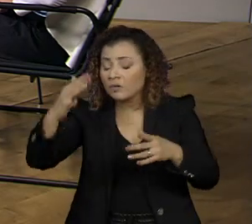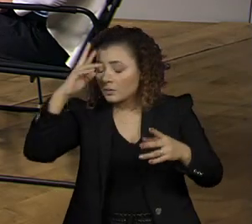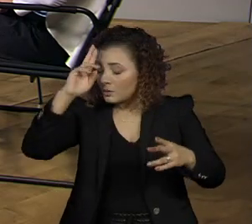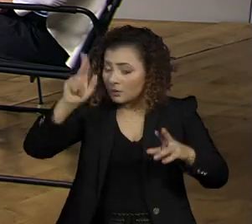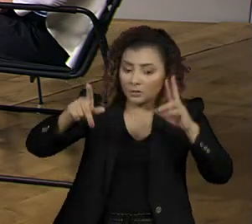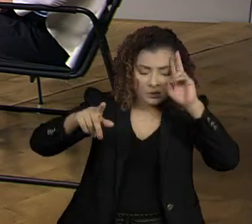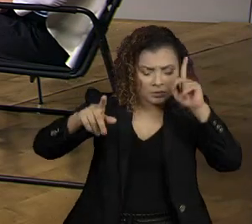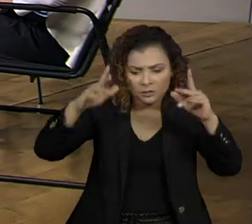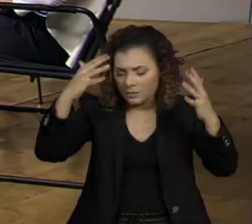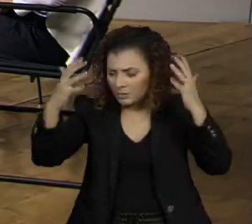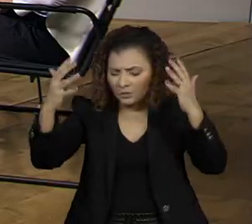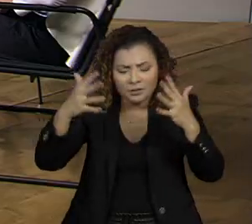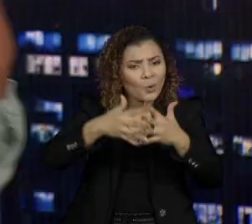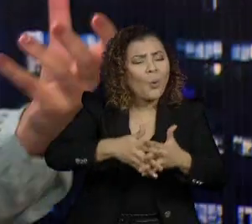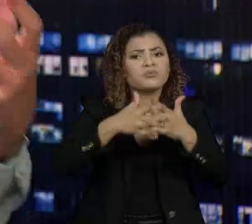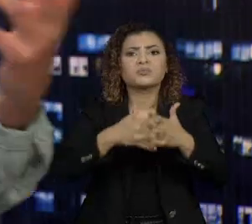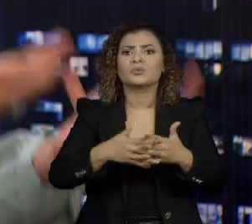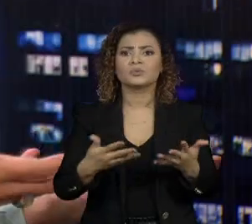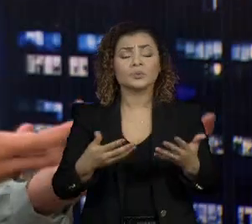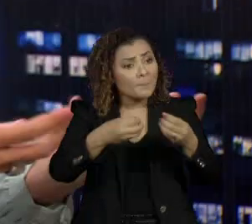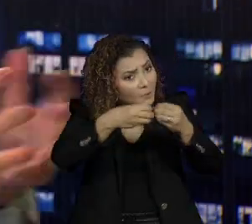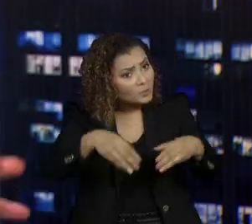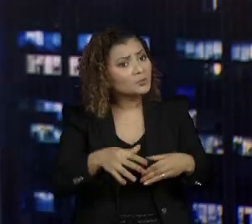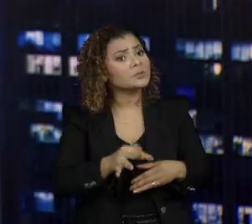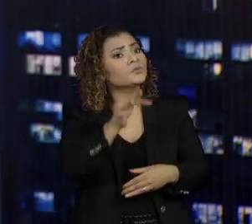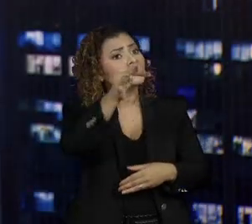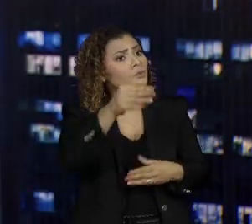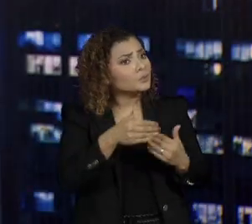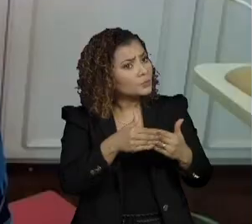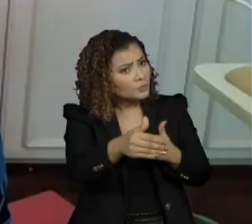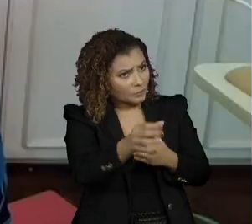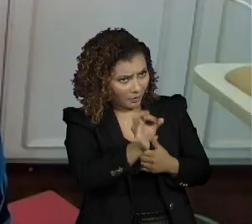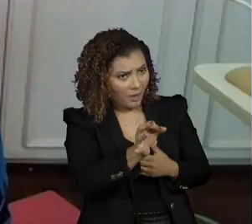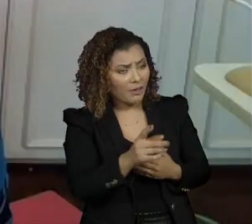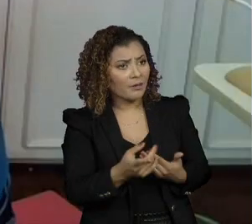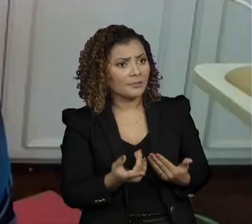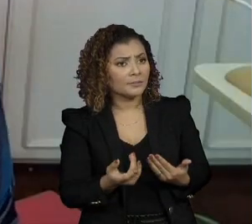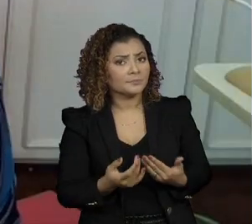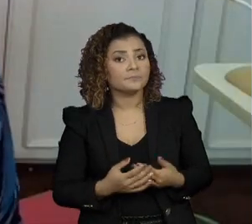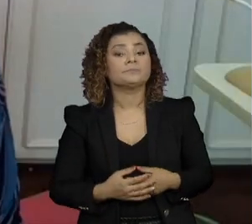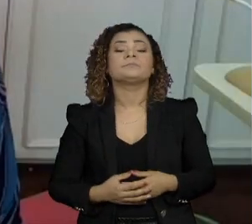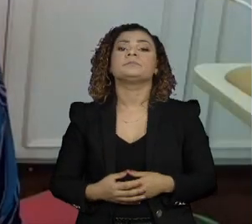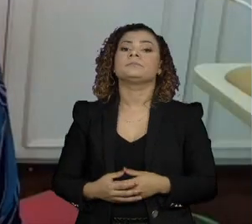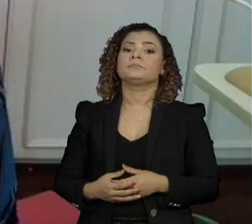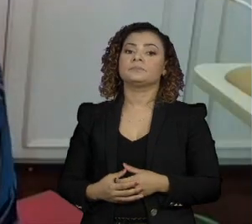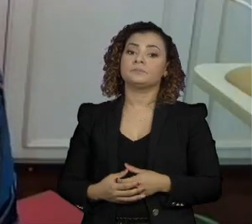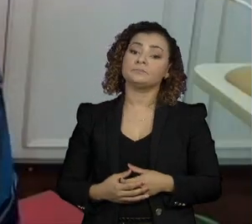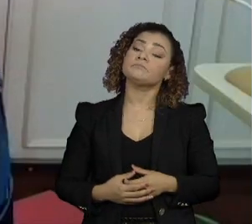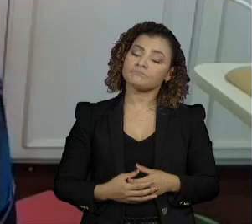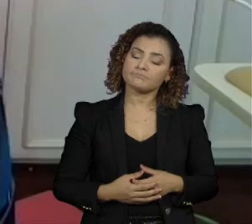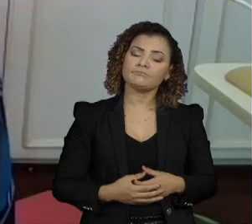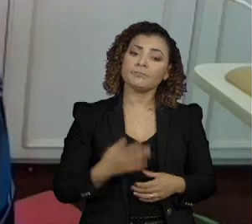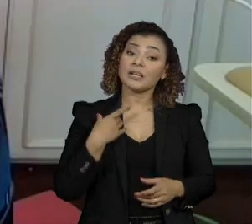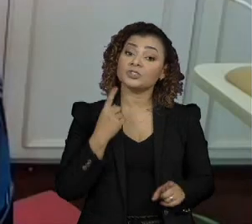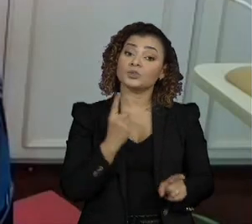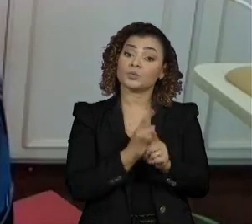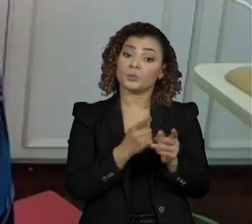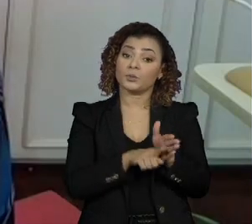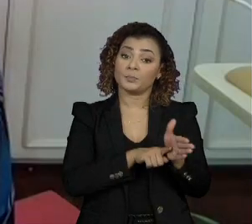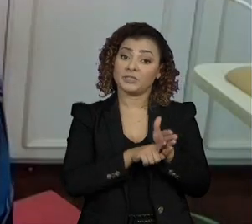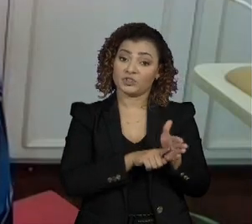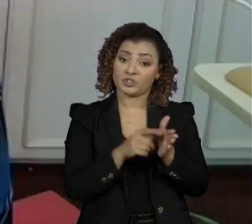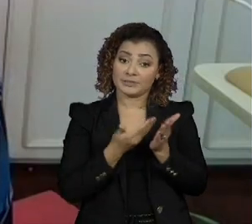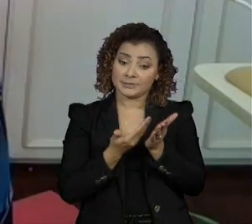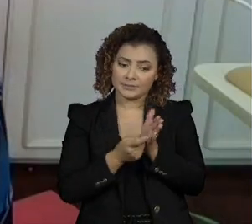prejudica a saúde pública? Um prejuízo a longo prazo até, professora Deise. Nós constatamos no nosso estudo